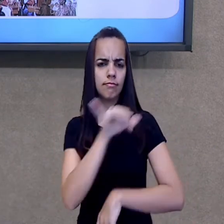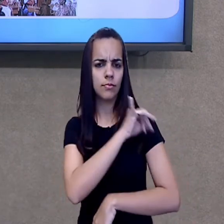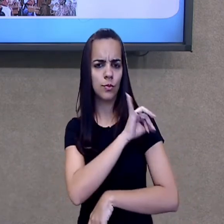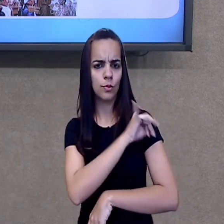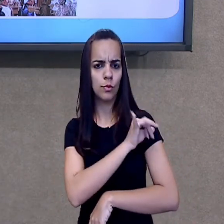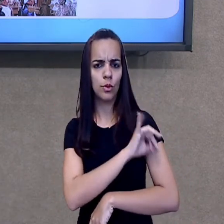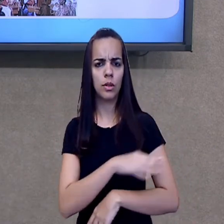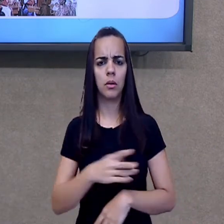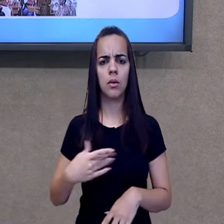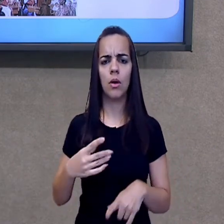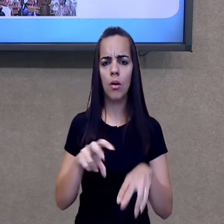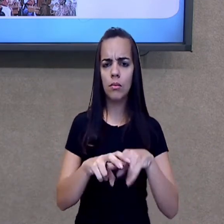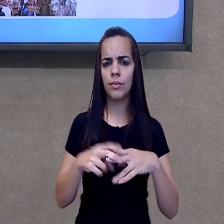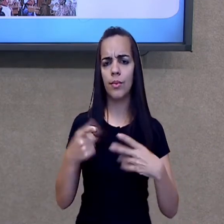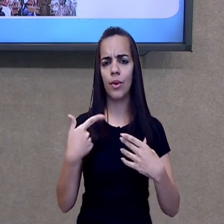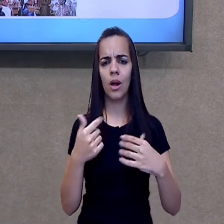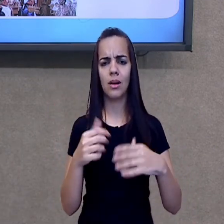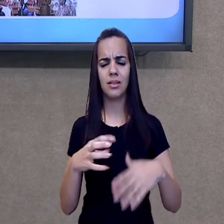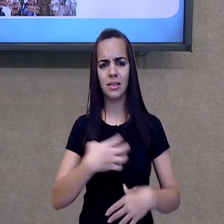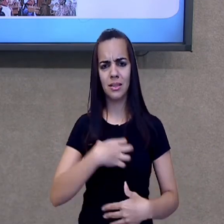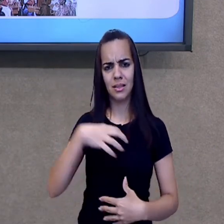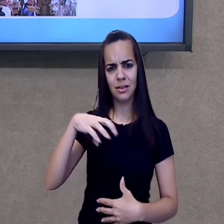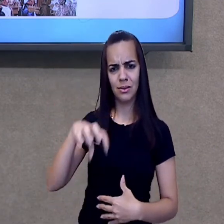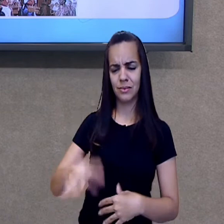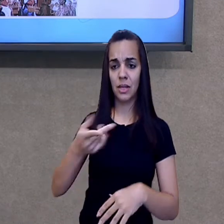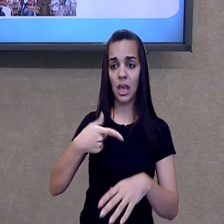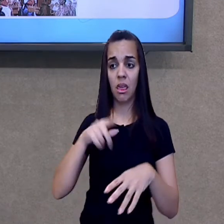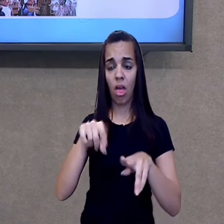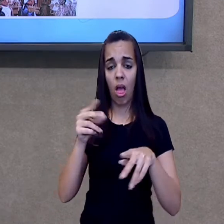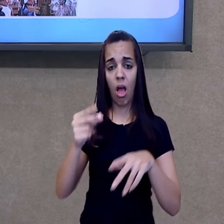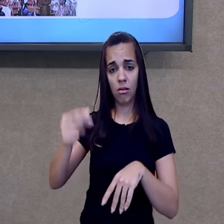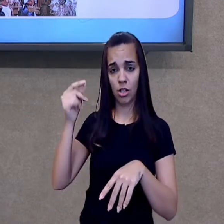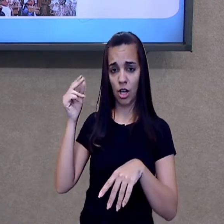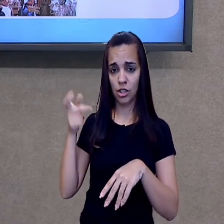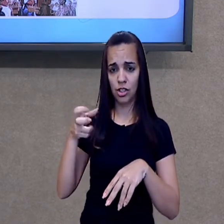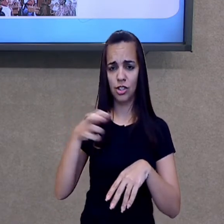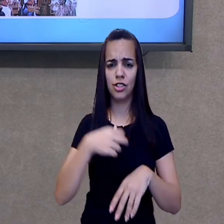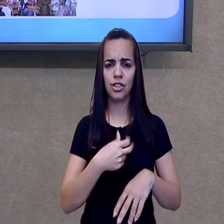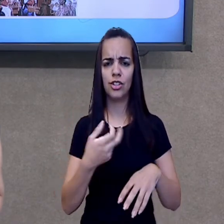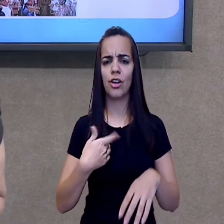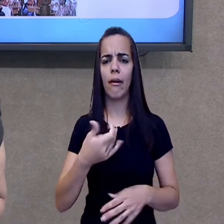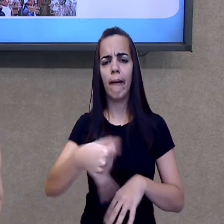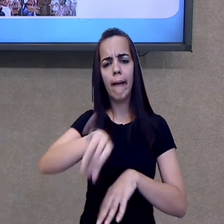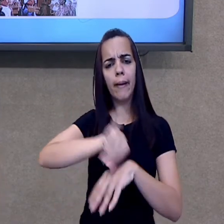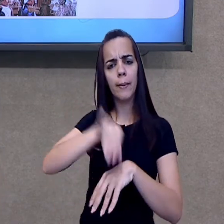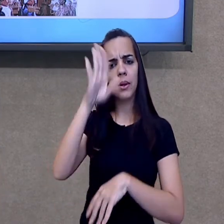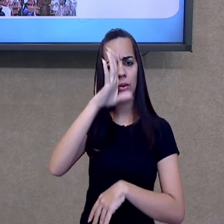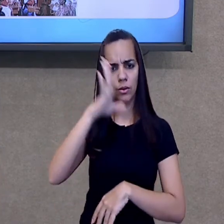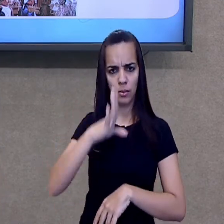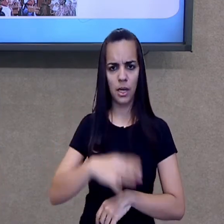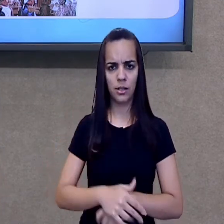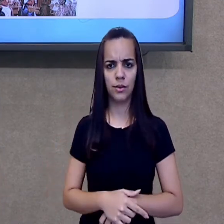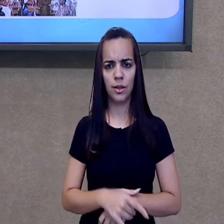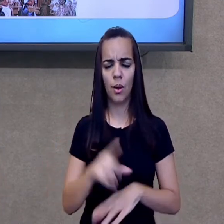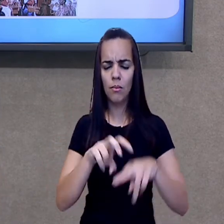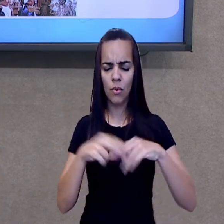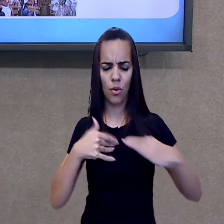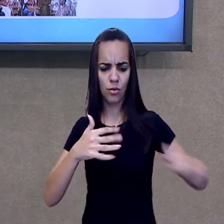tal mudança, Salvador, a antiga capital, sofreu com a diminuição dos recursos designados à